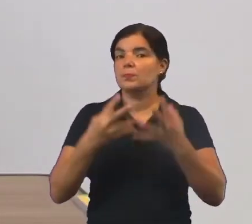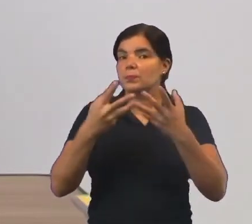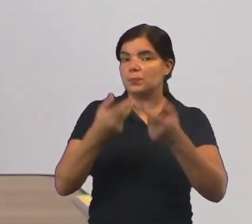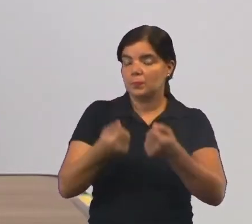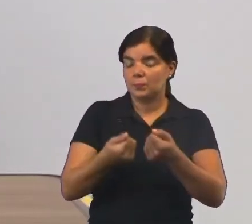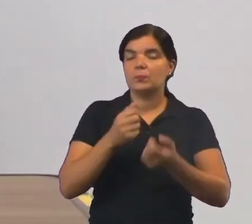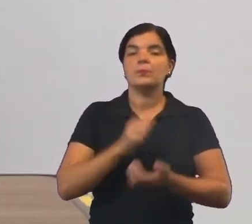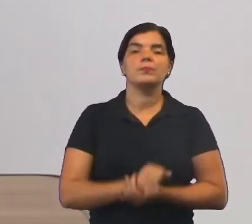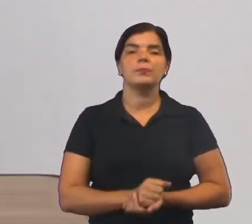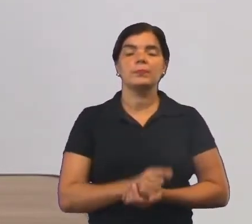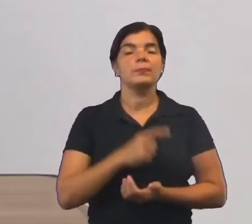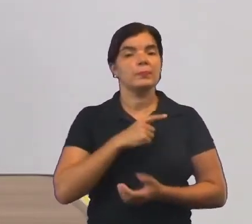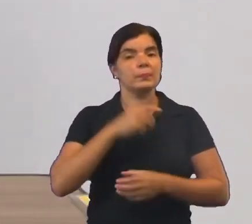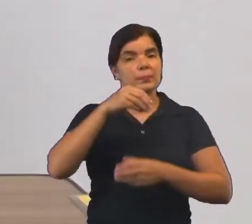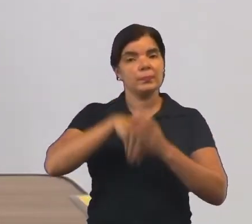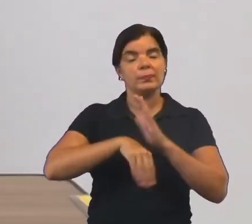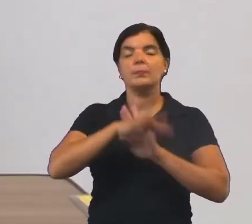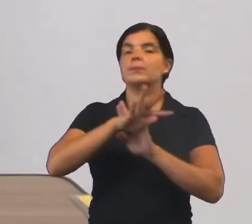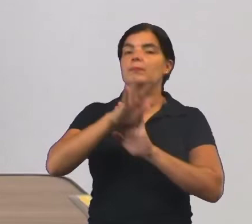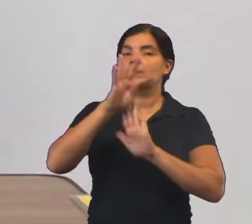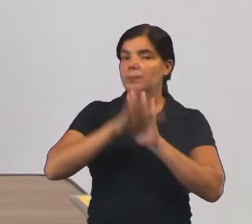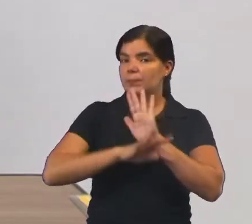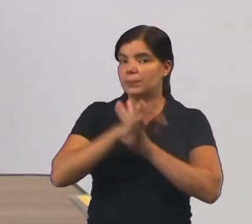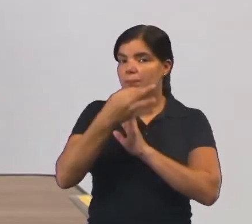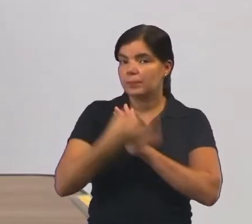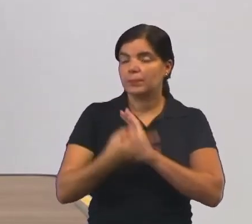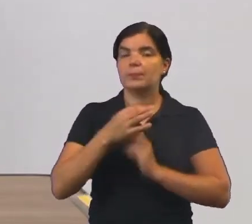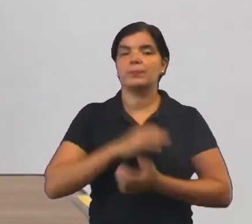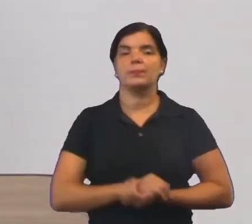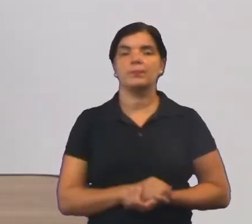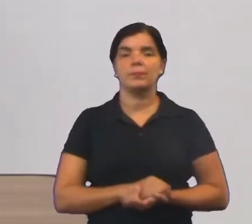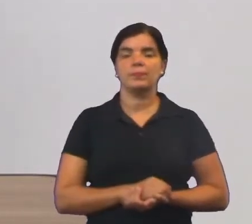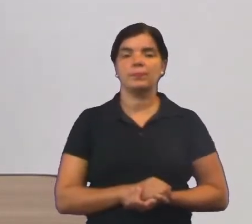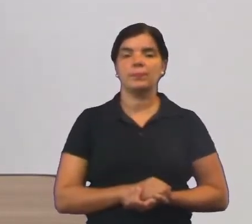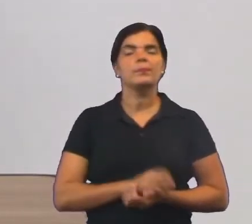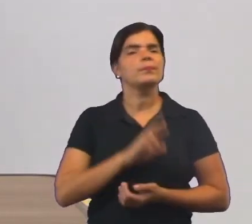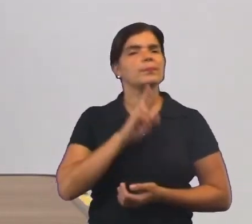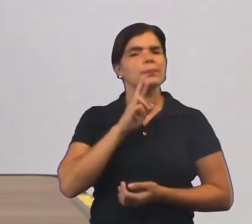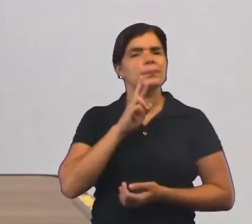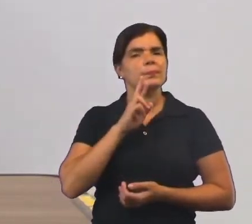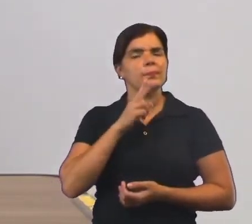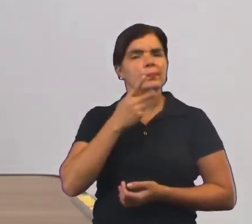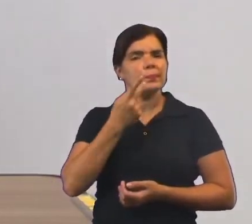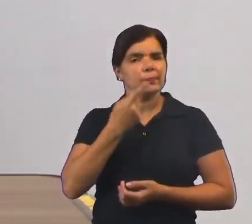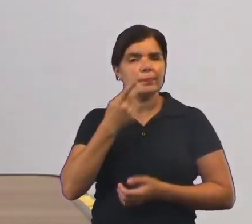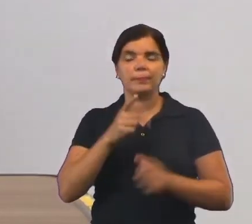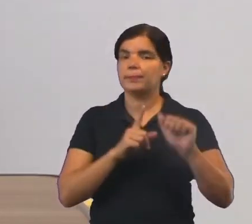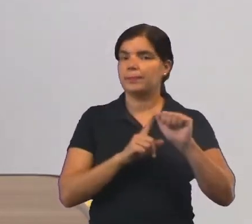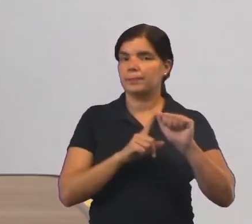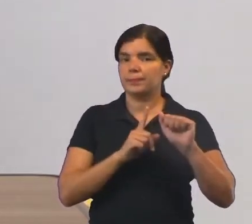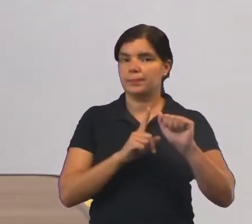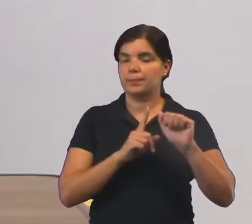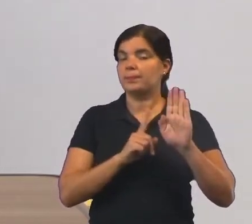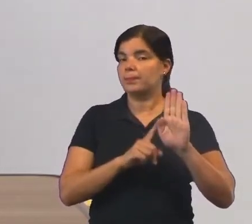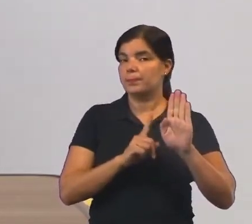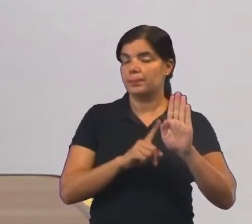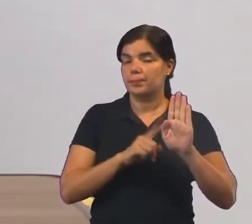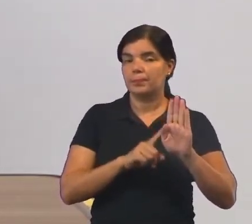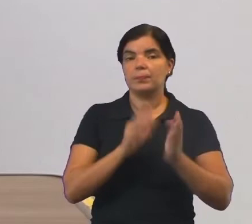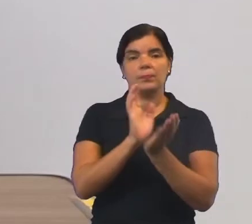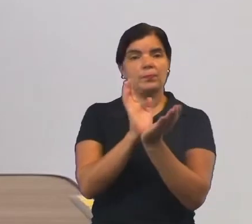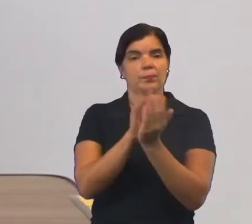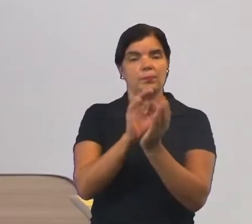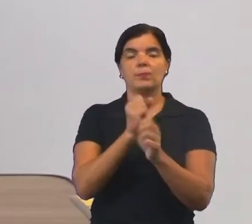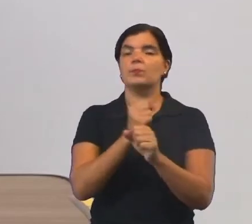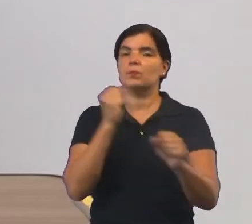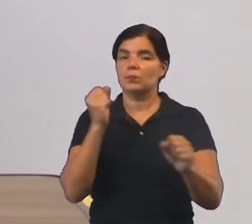que está nas alternativas está dentro do texto, certo? Está falando aqui na alternativa A, na alternativa B, que o jacaré